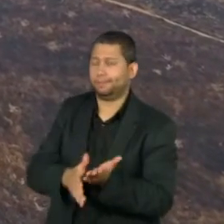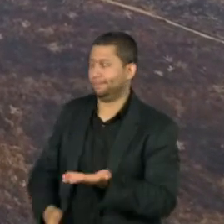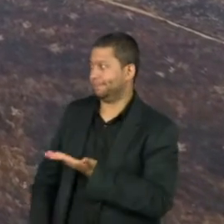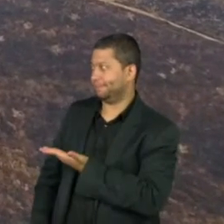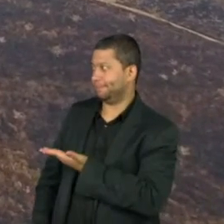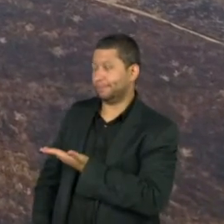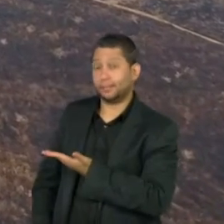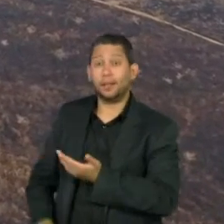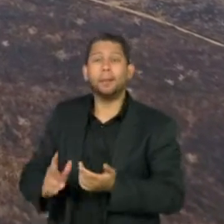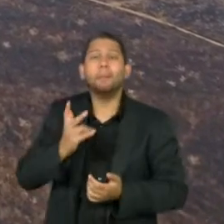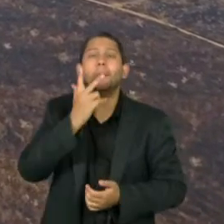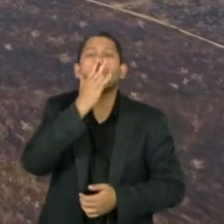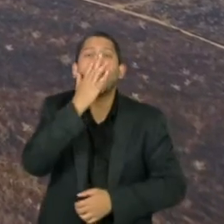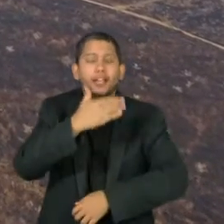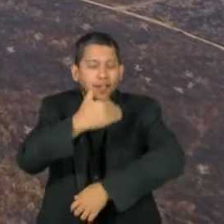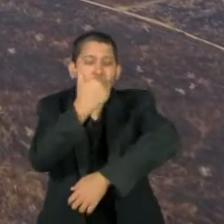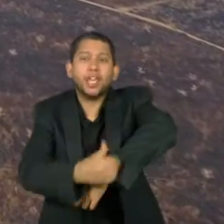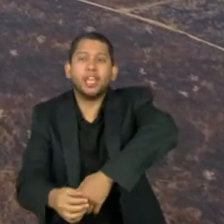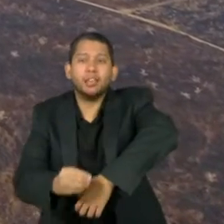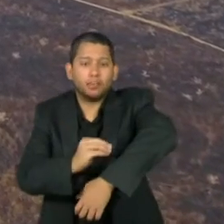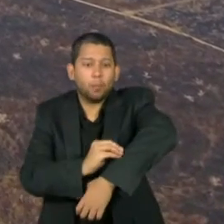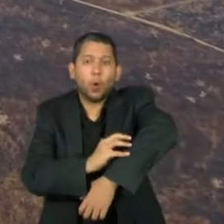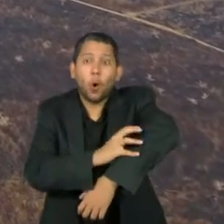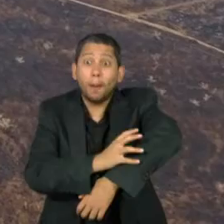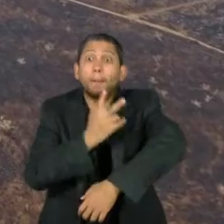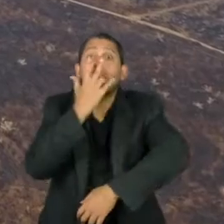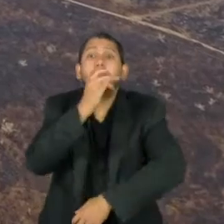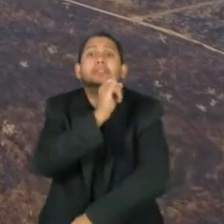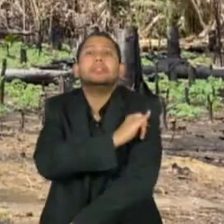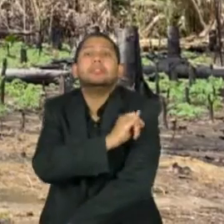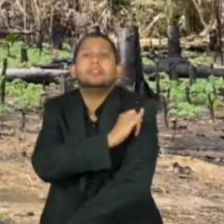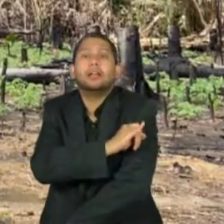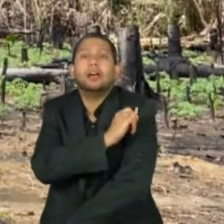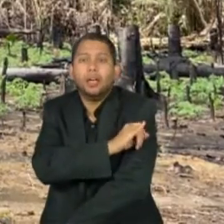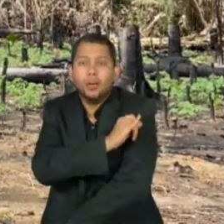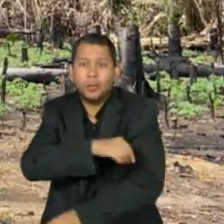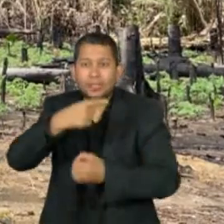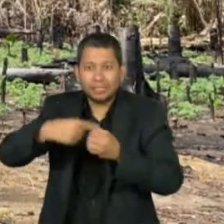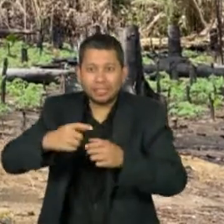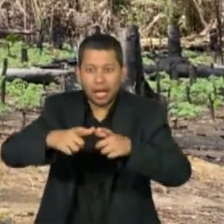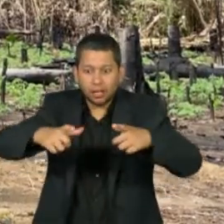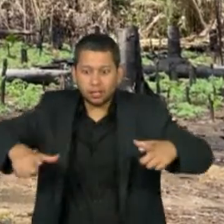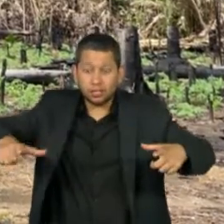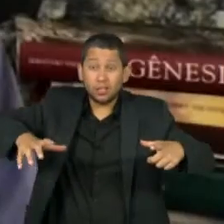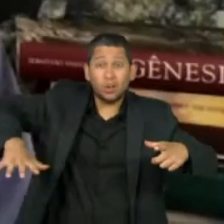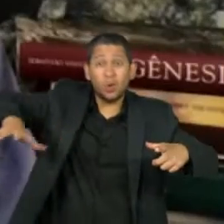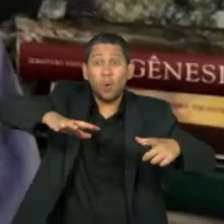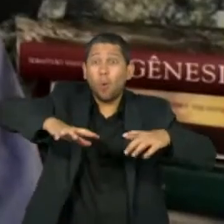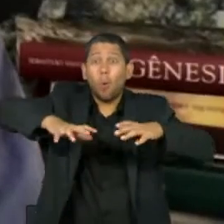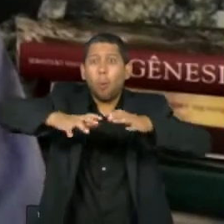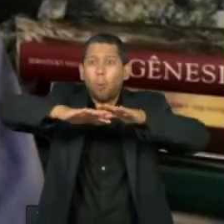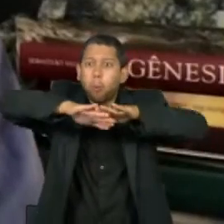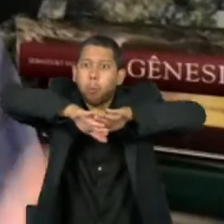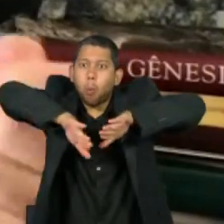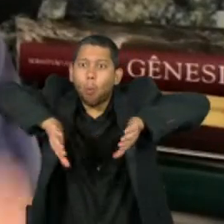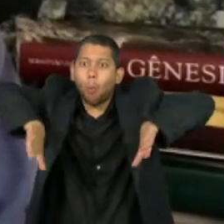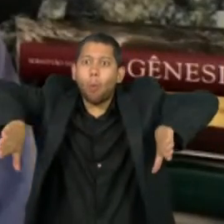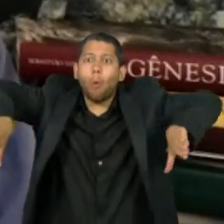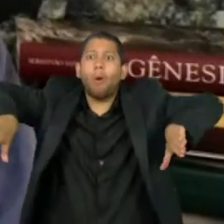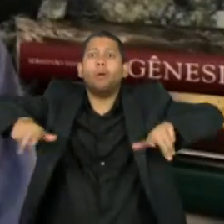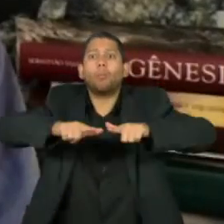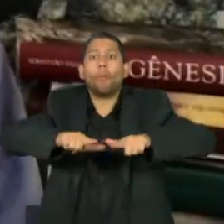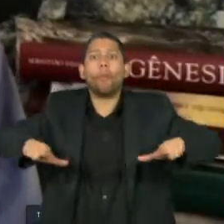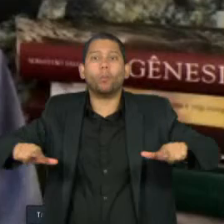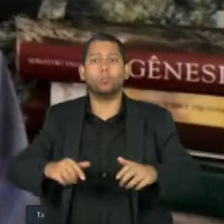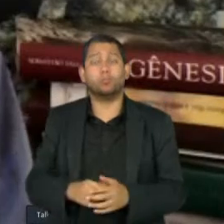uma ferida do tamanho da cidade do Rio de Janeiro só nas terras indígenas. Isso é uma consequência